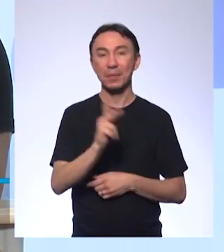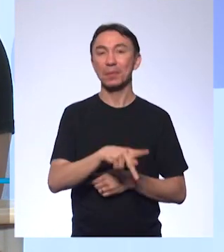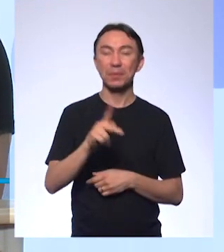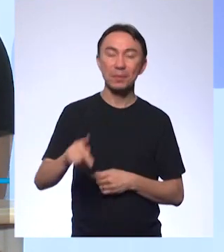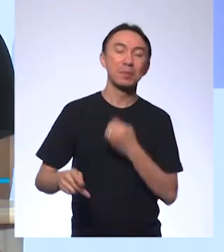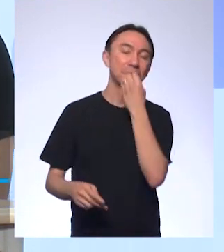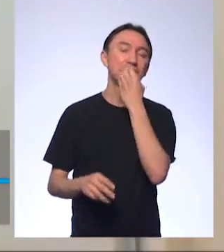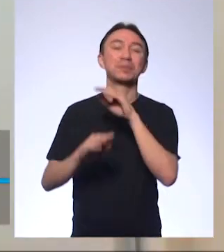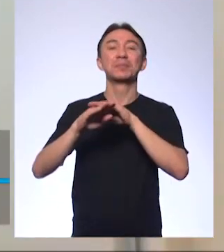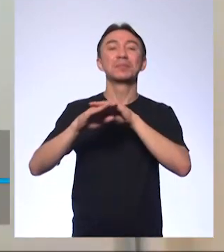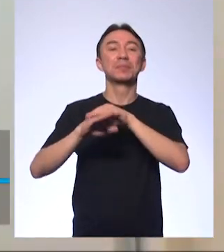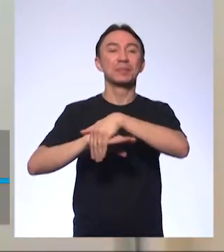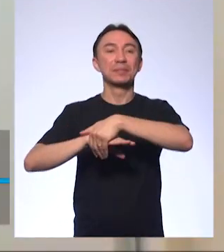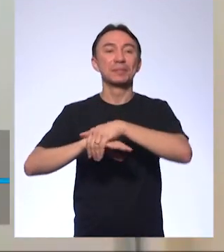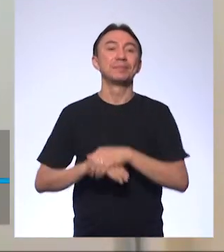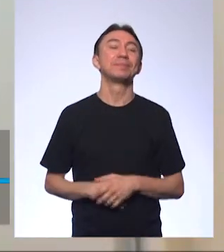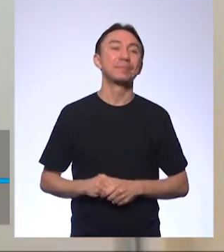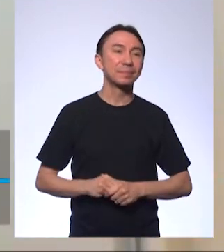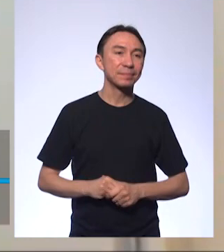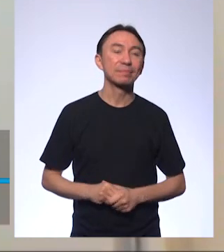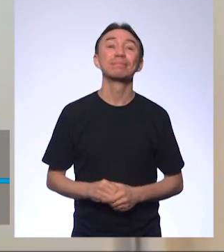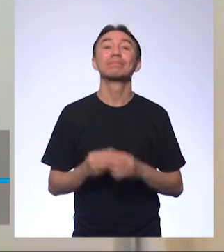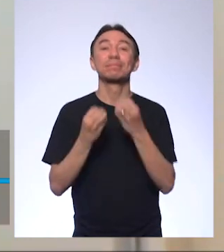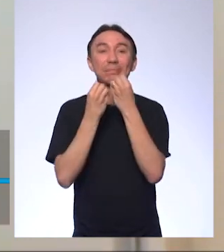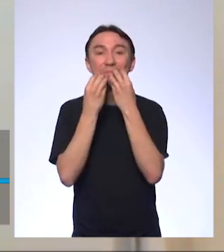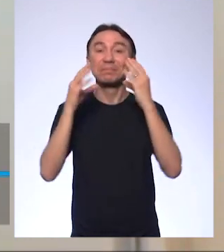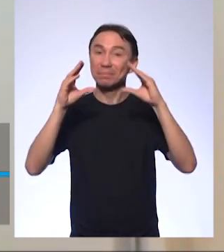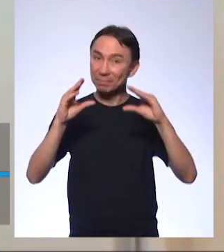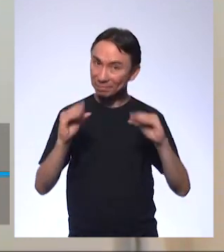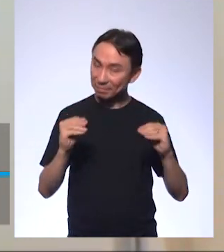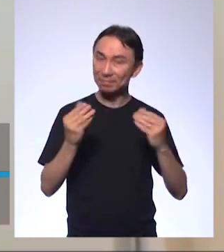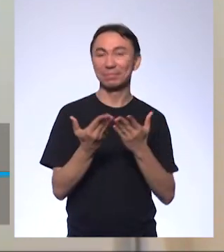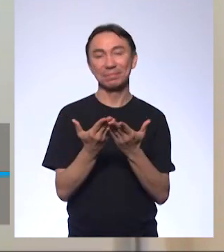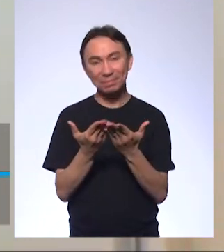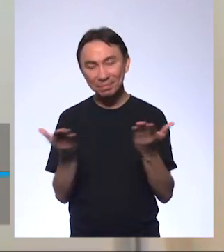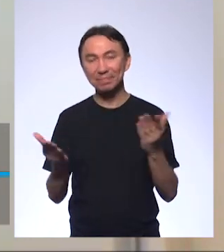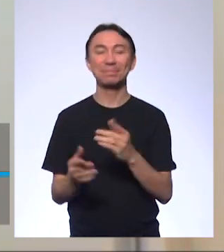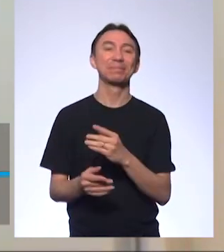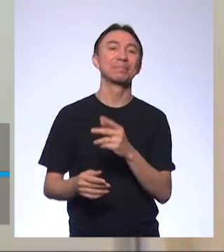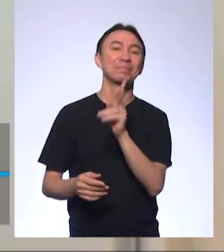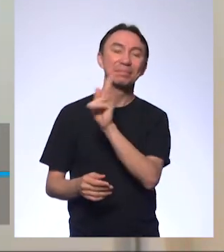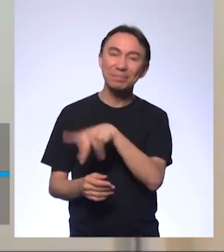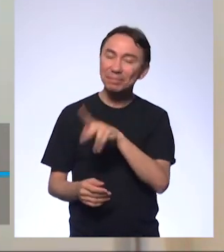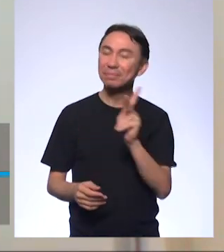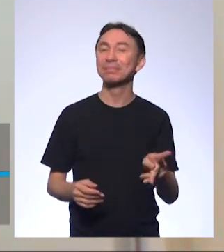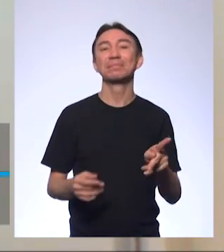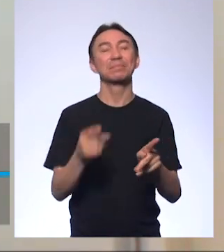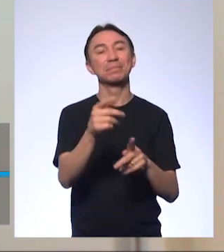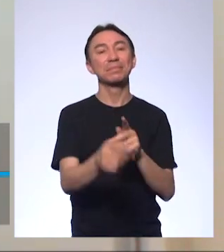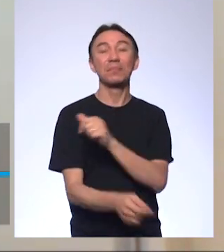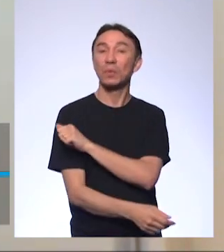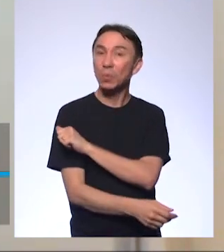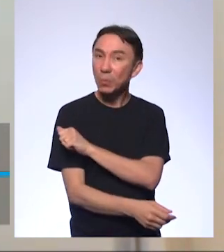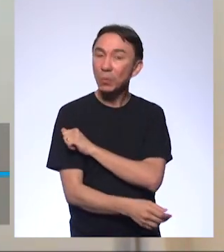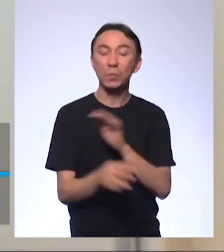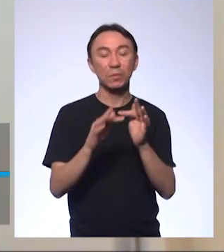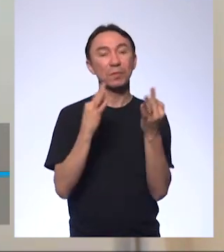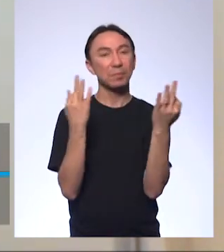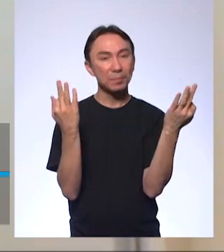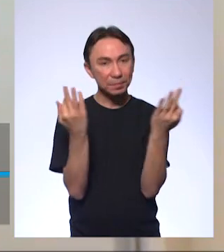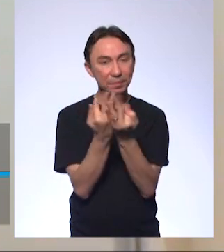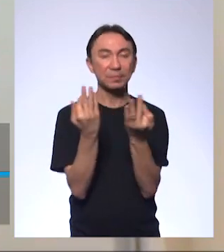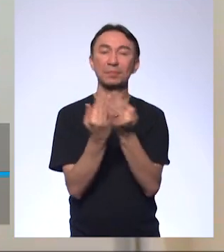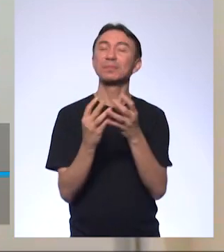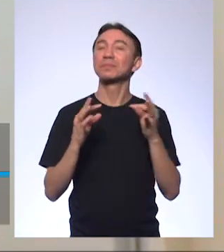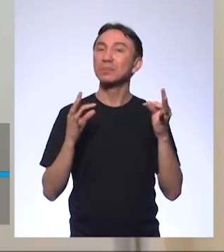noite, professora. Boa noite, Daniela. Boa noite, alunos. Boa noite, professores, familiares. Sejam bem-vindos a